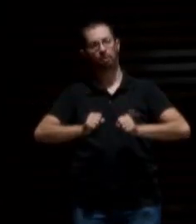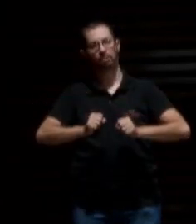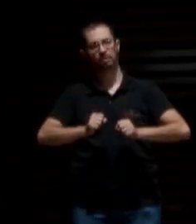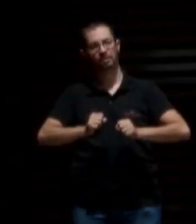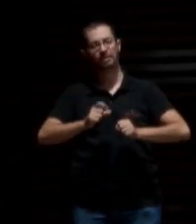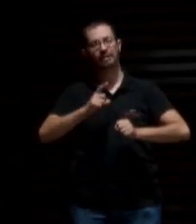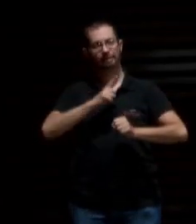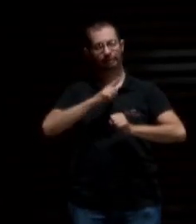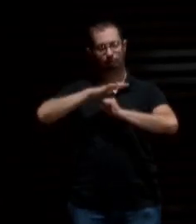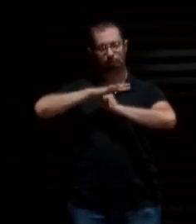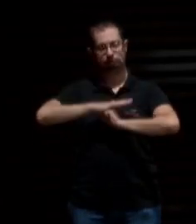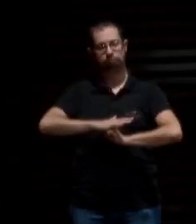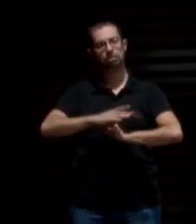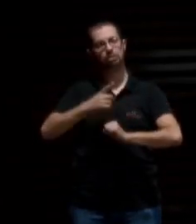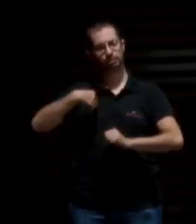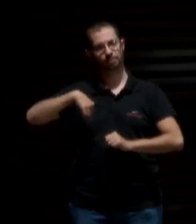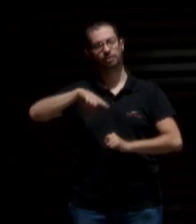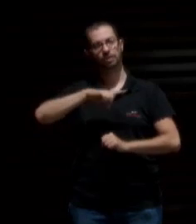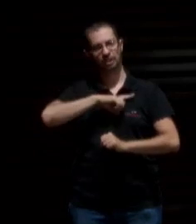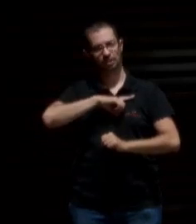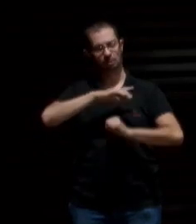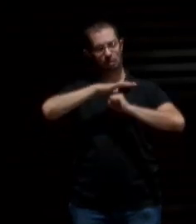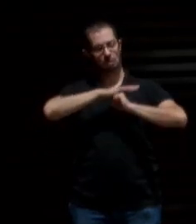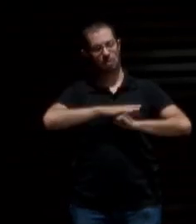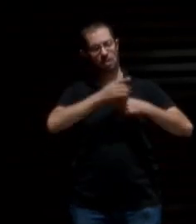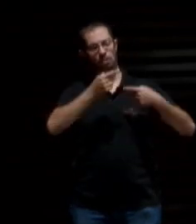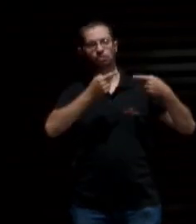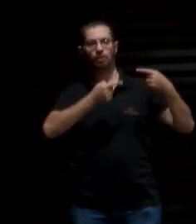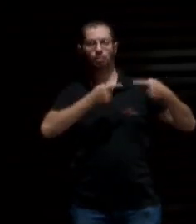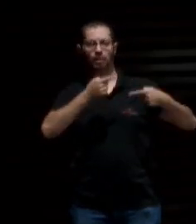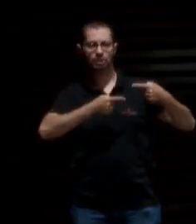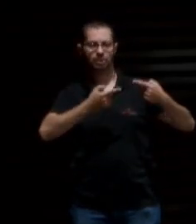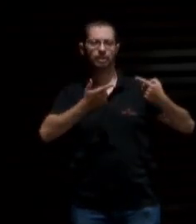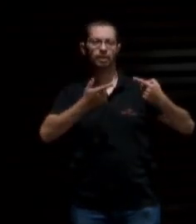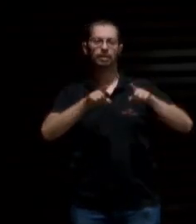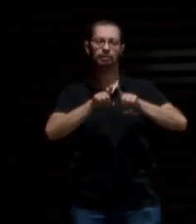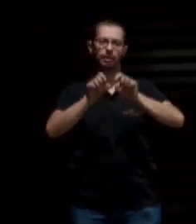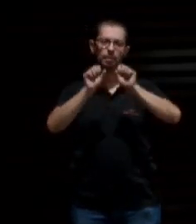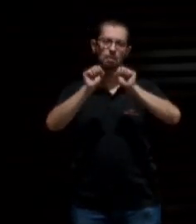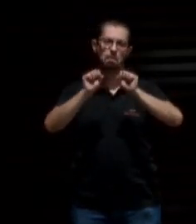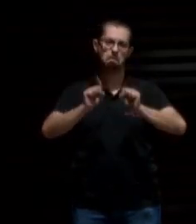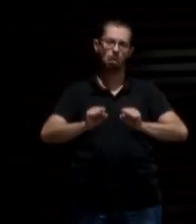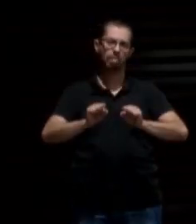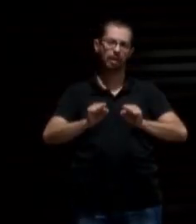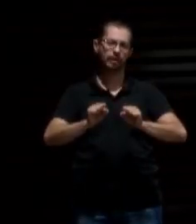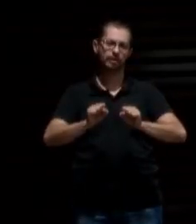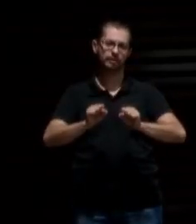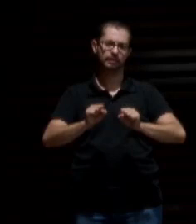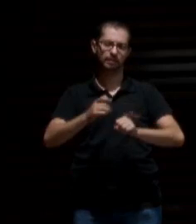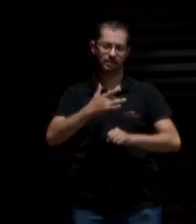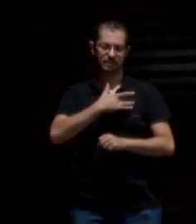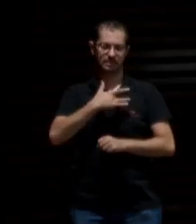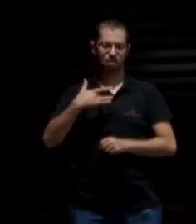que têm nos oprimido. Poderes políticos, poderes sanitários,